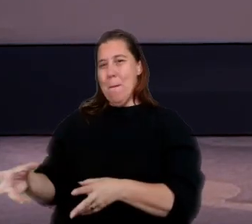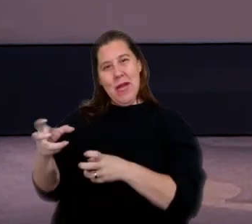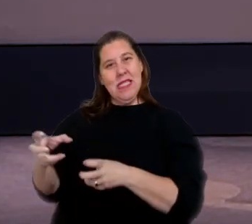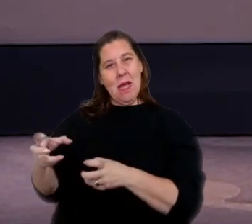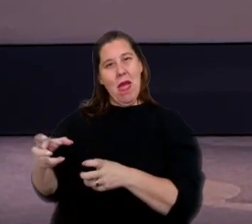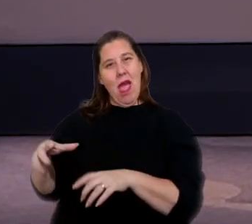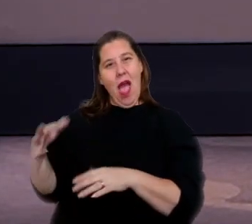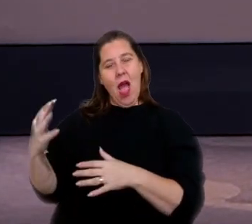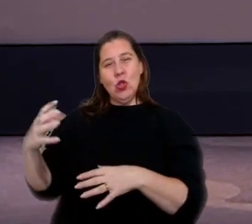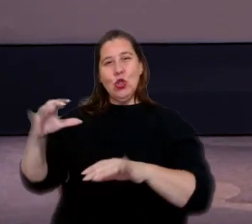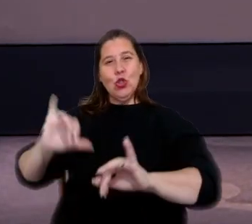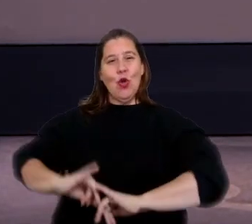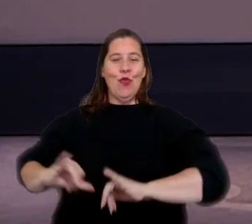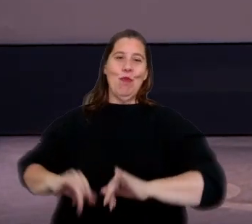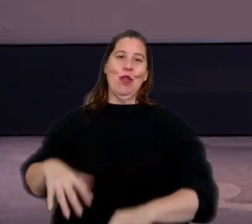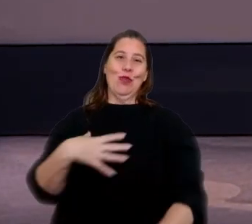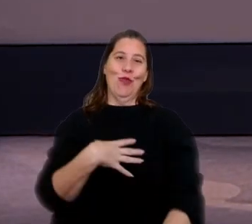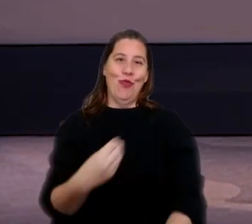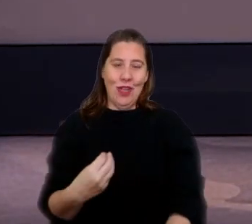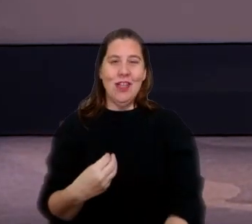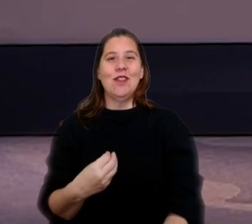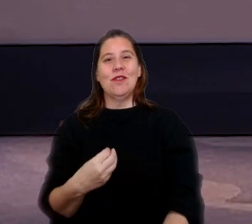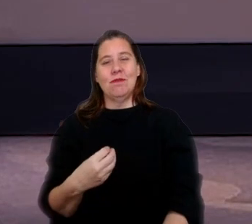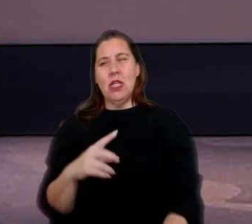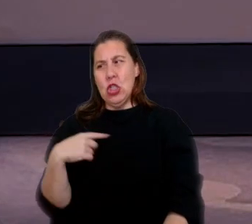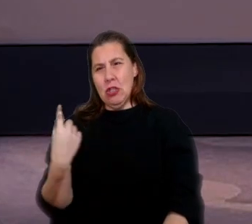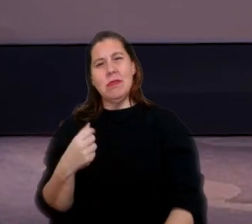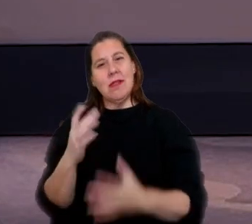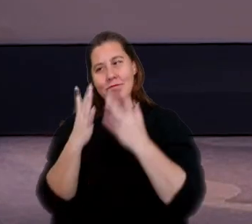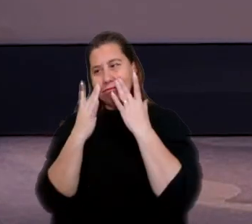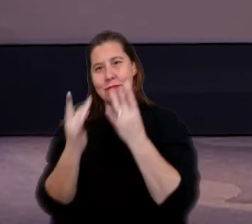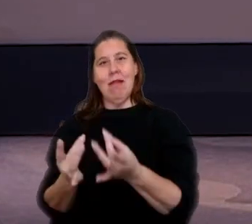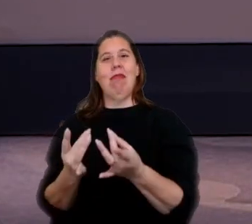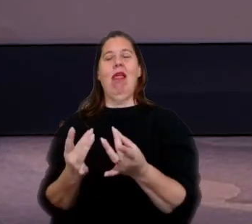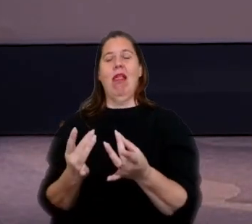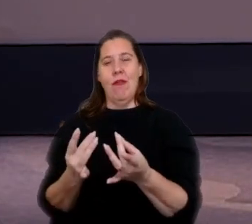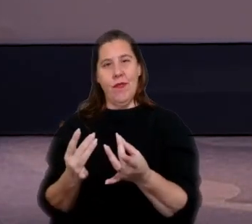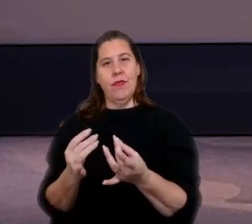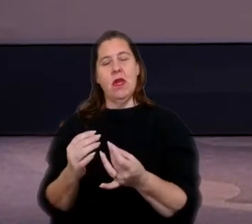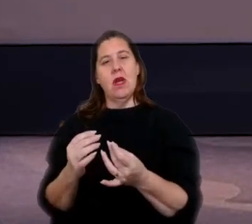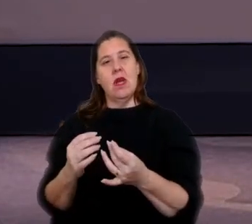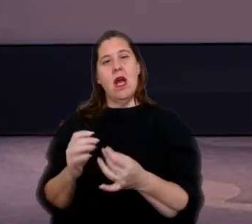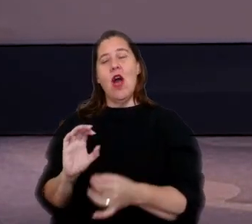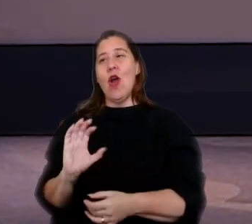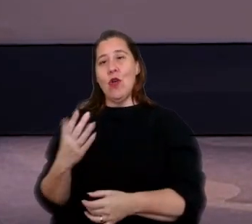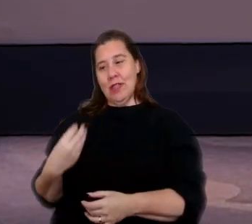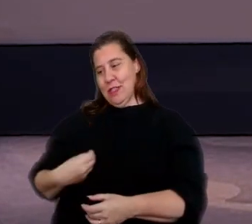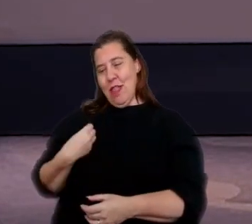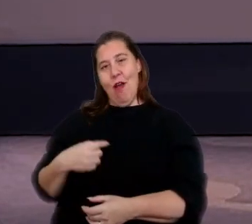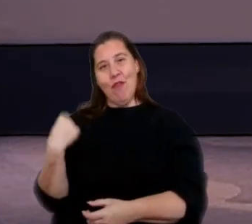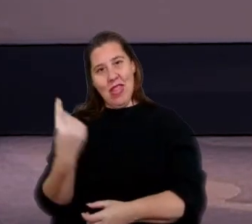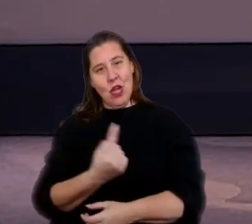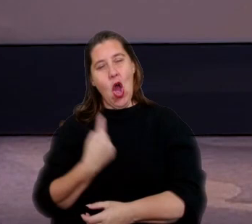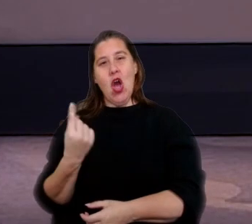dor desse filho. Então isso para mim é o mais chocante, que a gente deve estar sempre atento com as questões que permeiam a